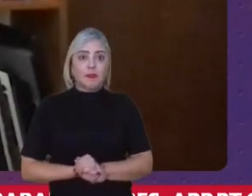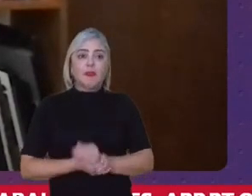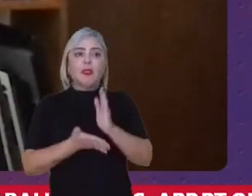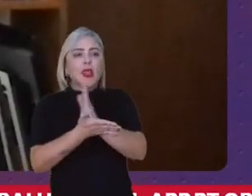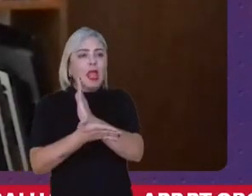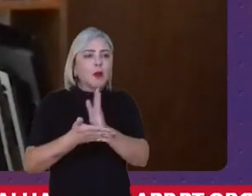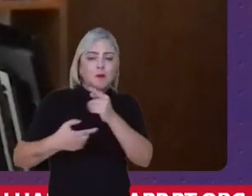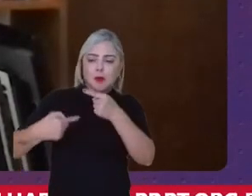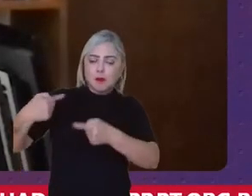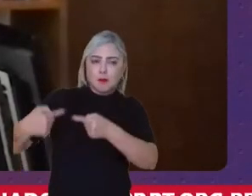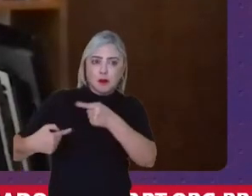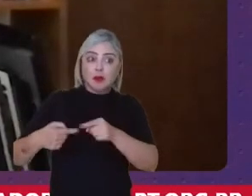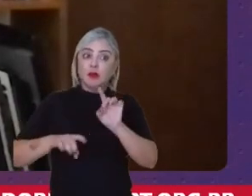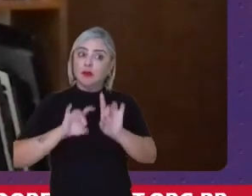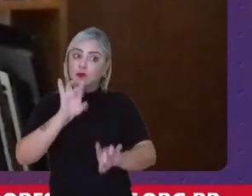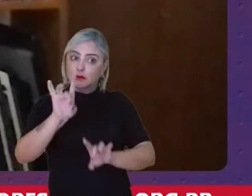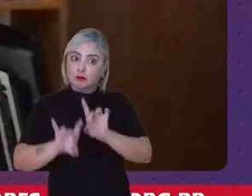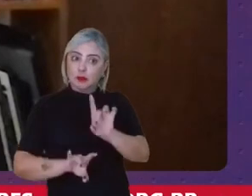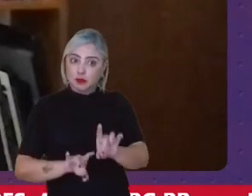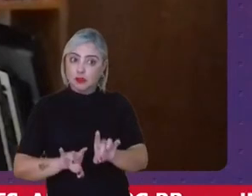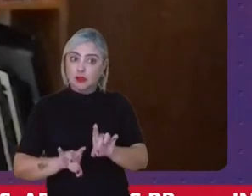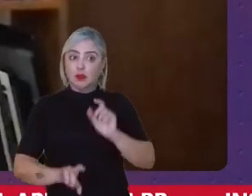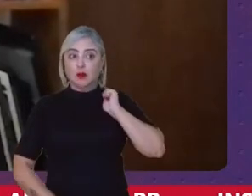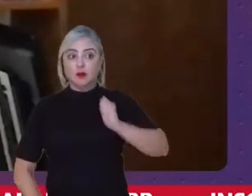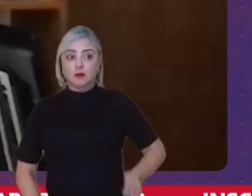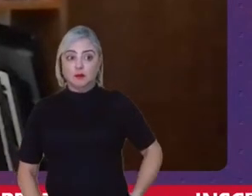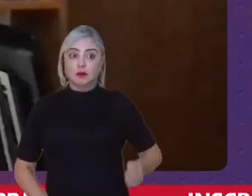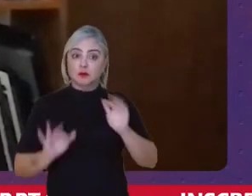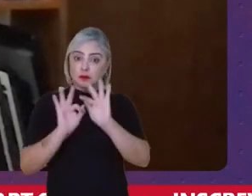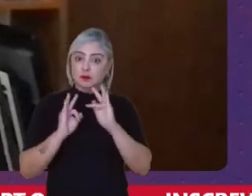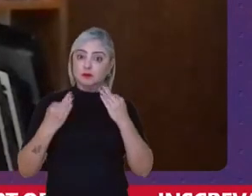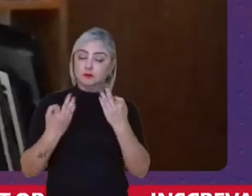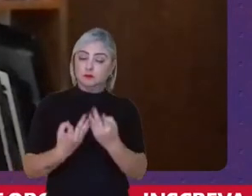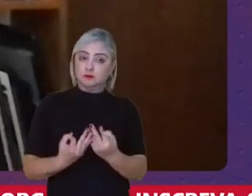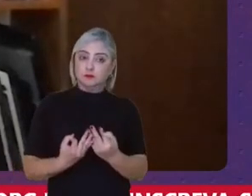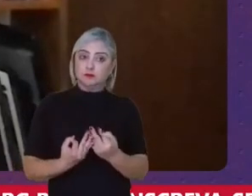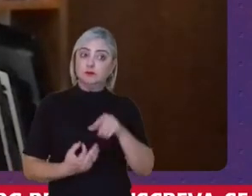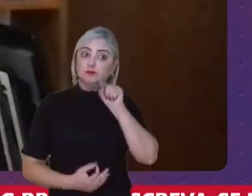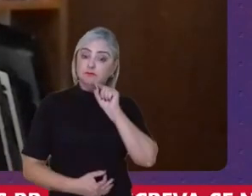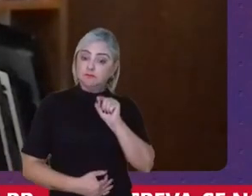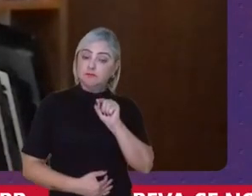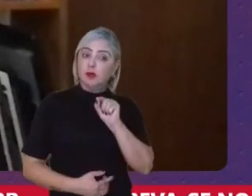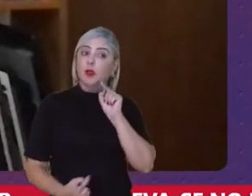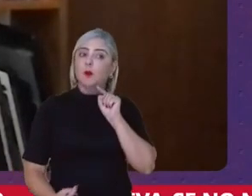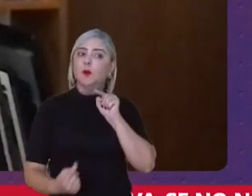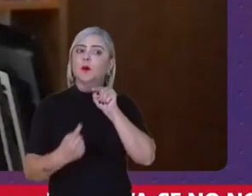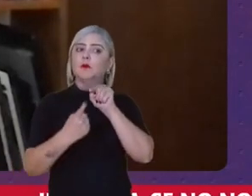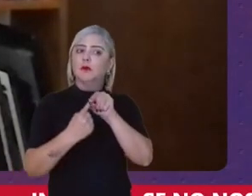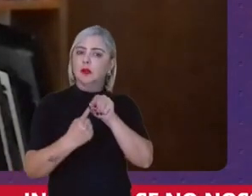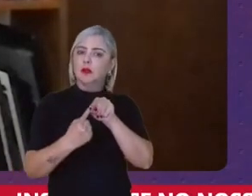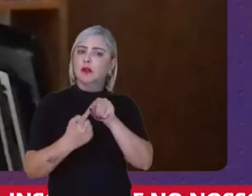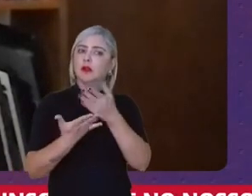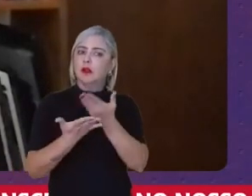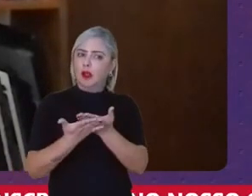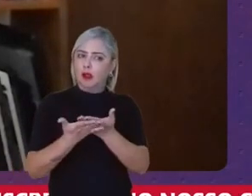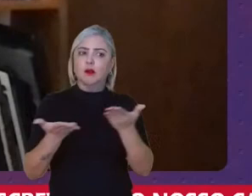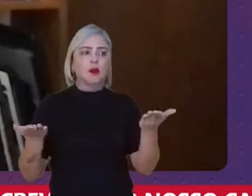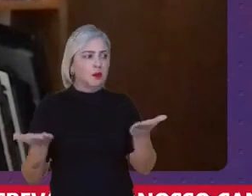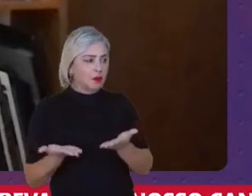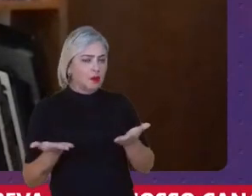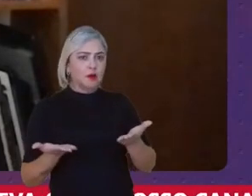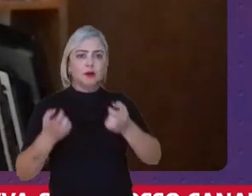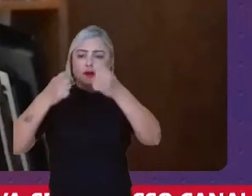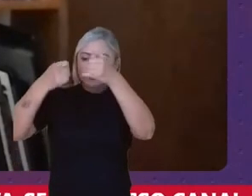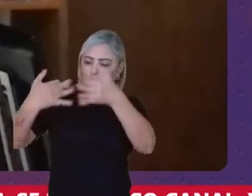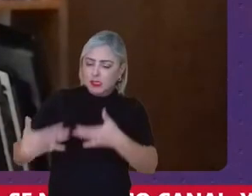Algumas das políticas em especial, como é o caso do Bolsa Família, né, que é o objetivo da nossa aula de hoje, é